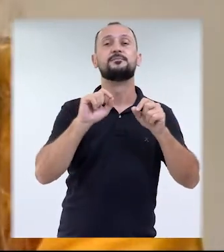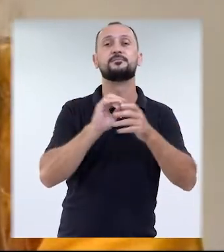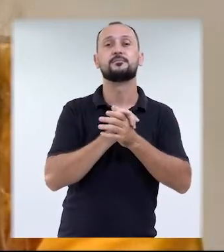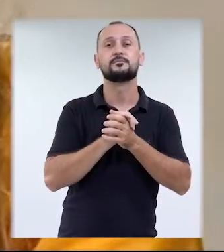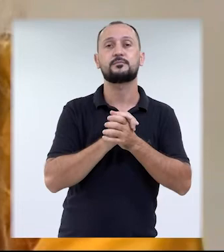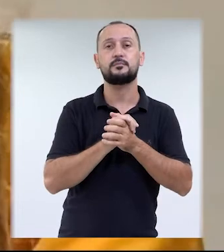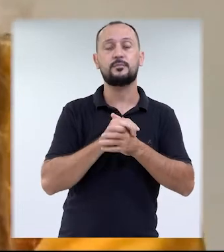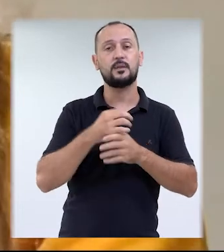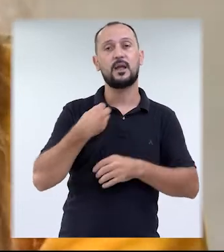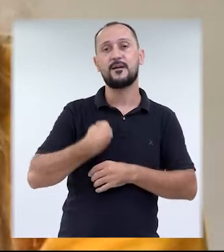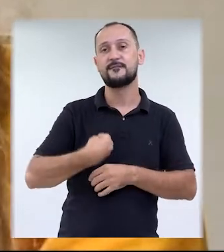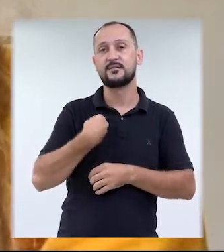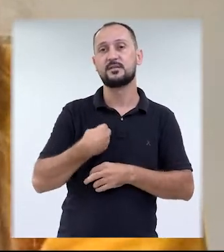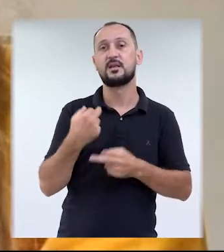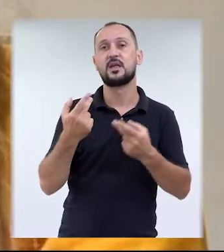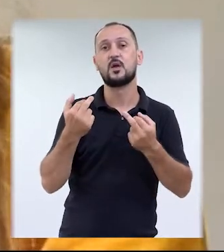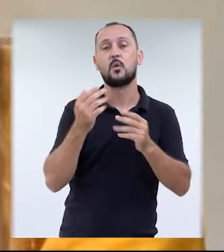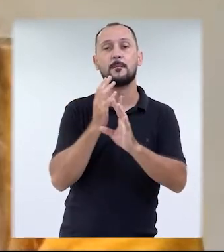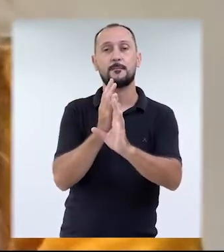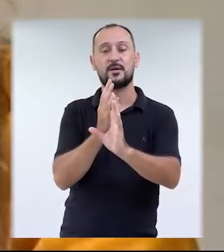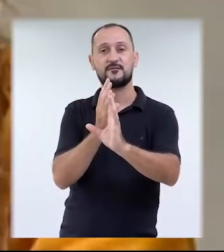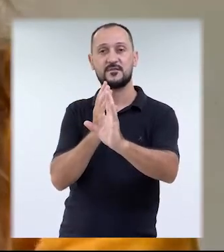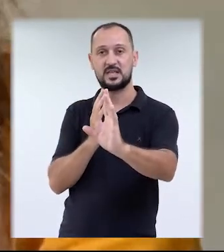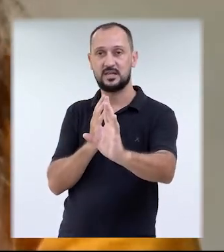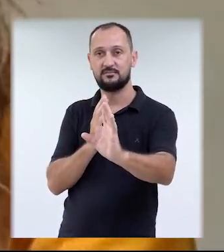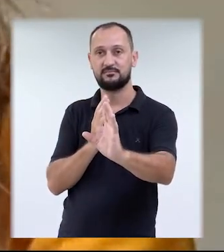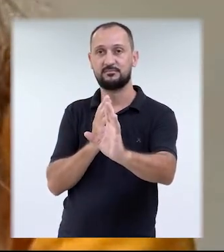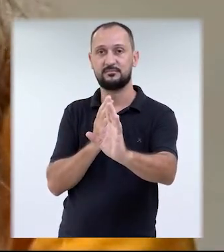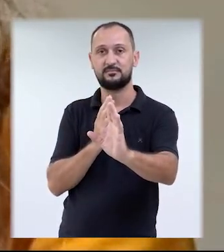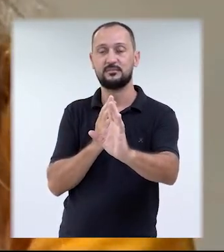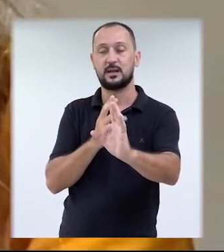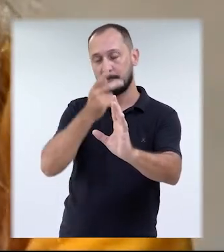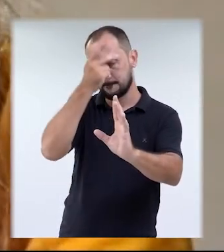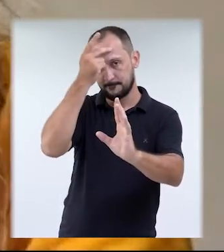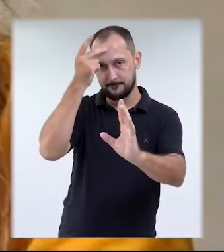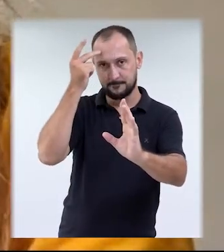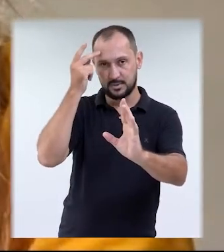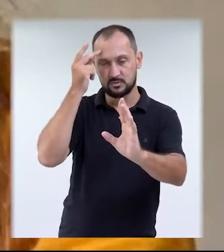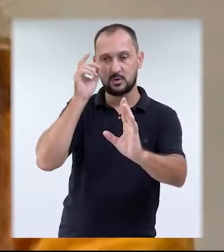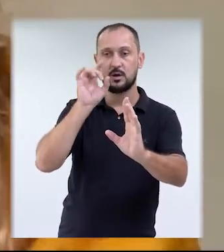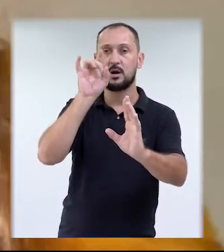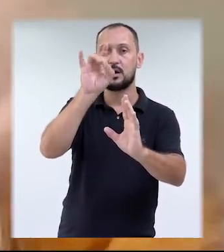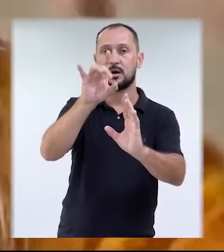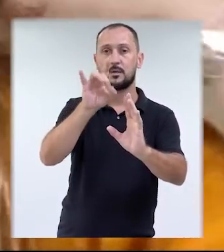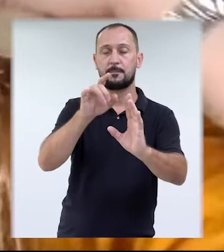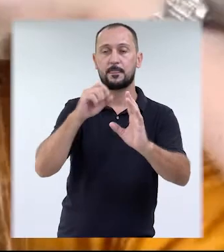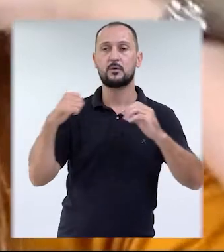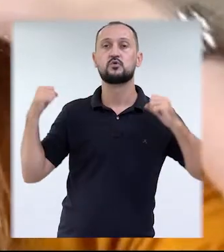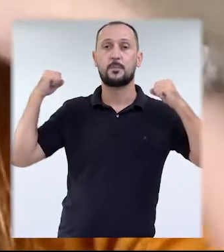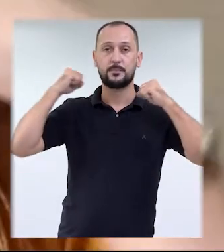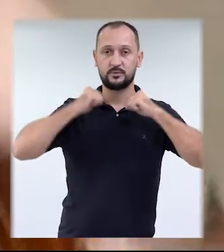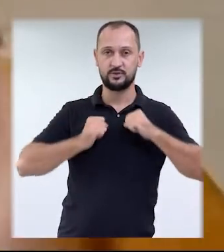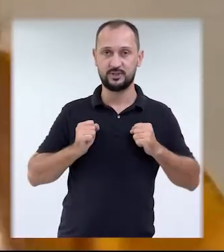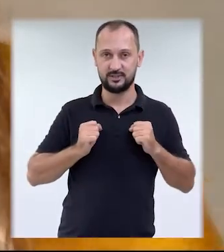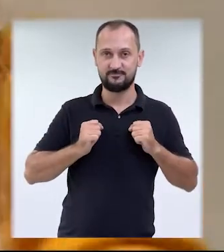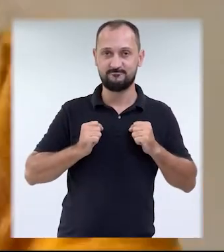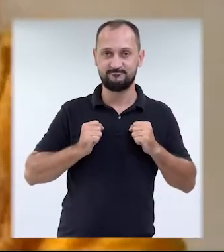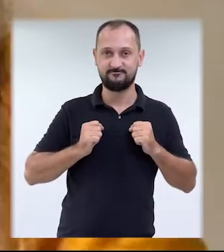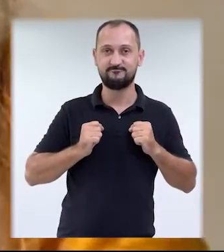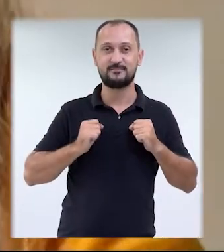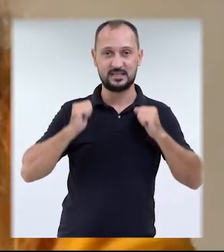de falar, que a vida é como se fosse uma fila indiana de pessoas, cada uma com a sua mochilinha nas